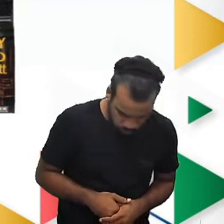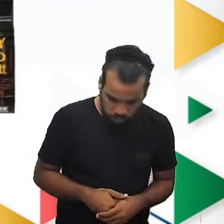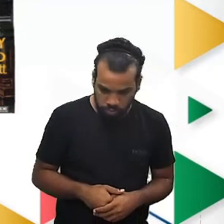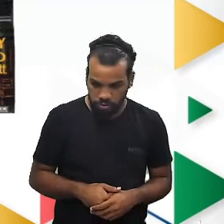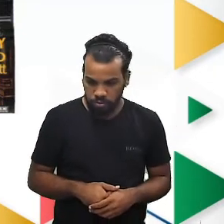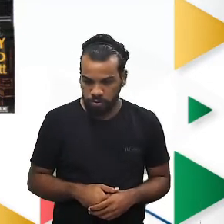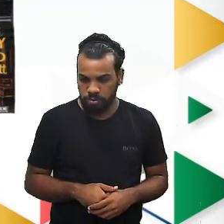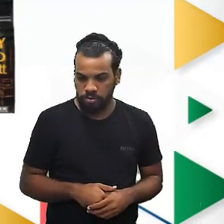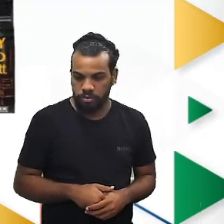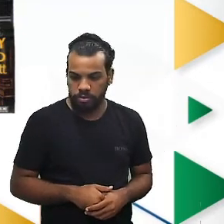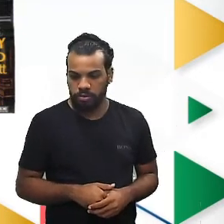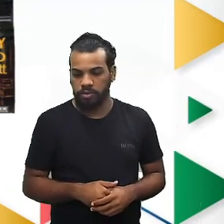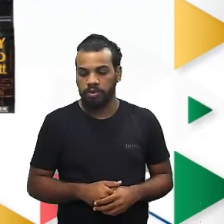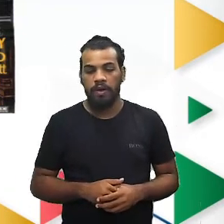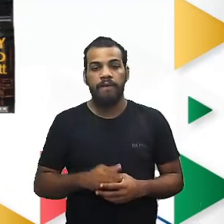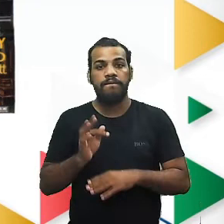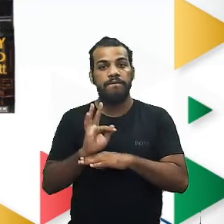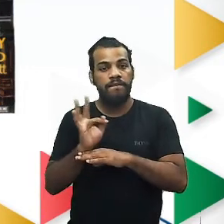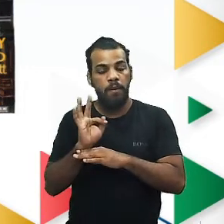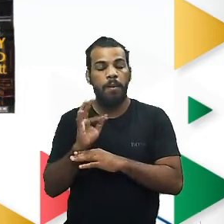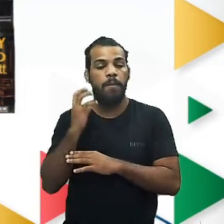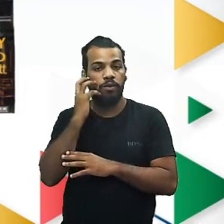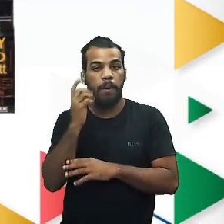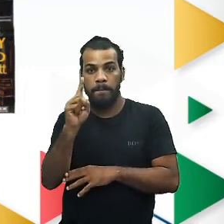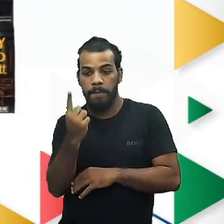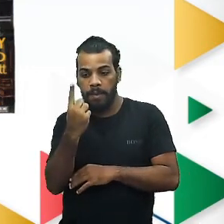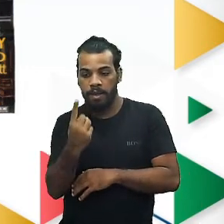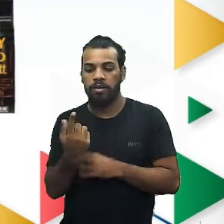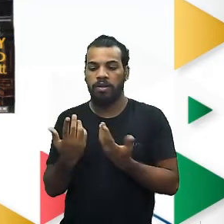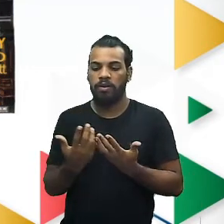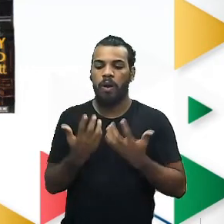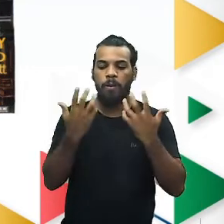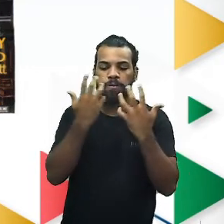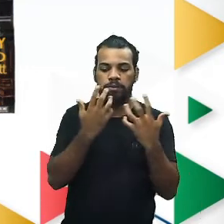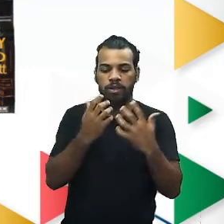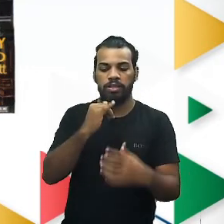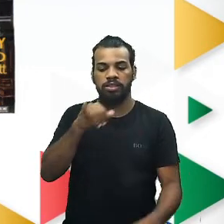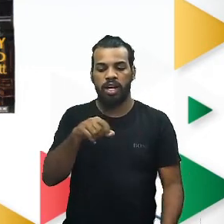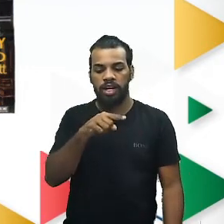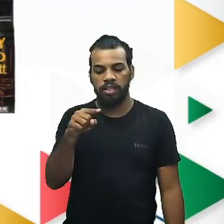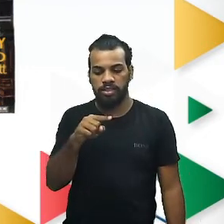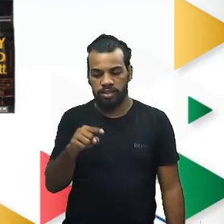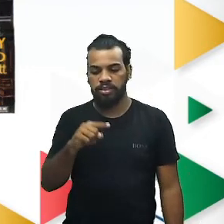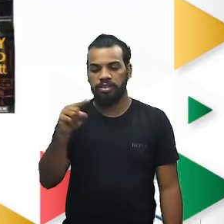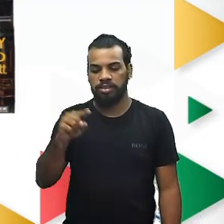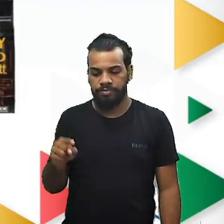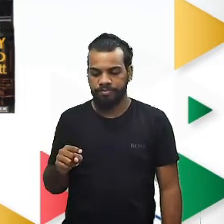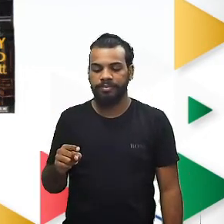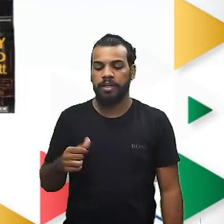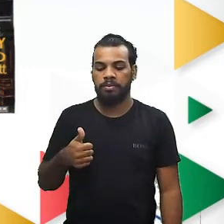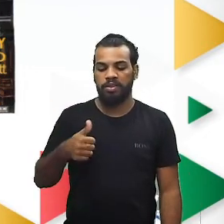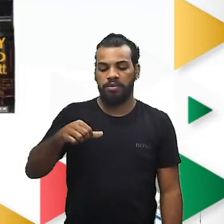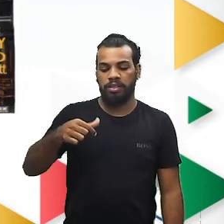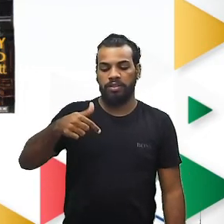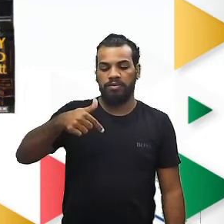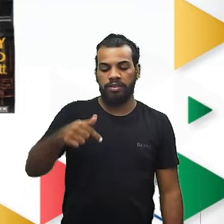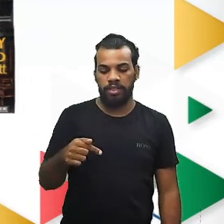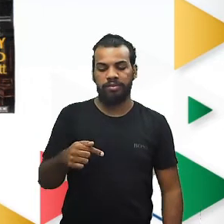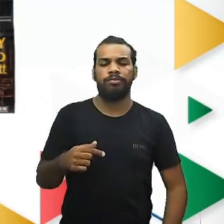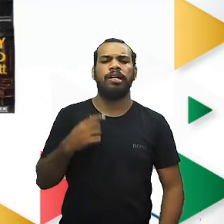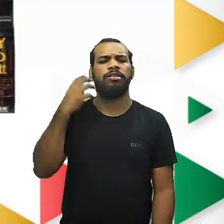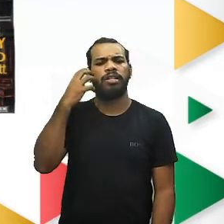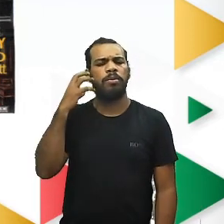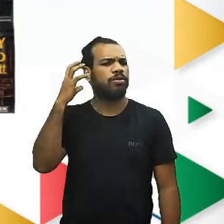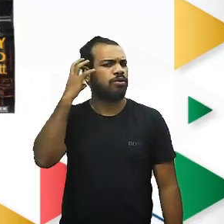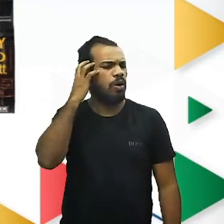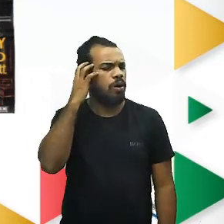o filme sonoro O Cantor de Jazz, The Jazz Singer, de 1927. Por que a gente fala assim cinema sonoro?